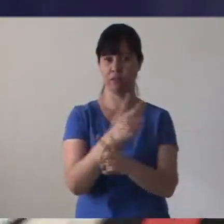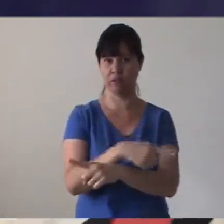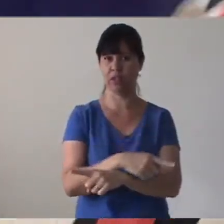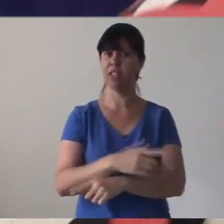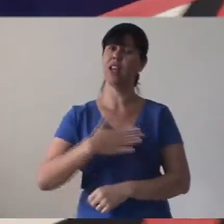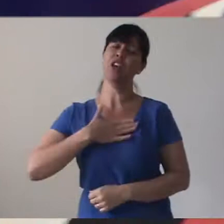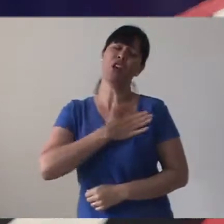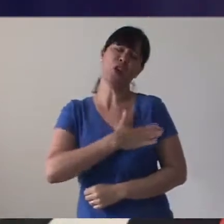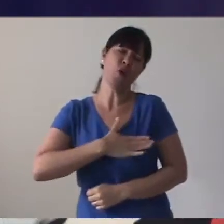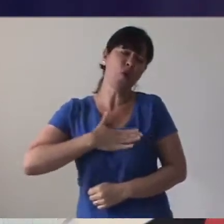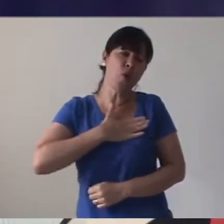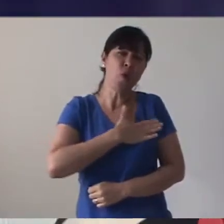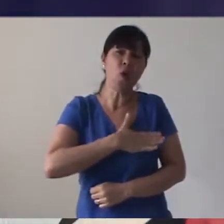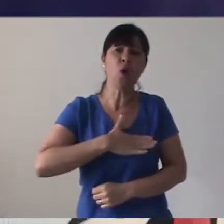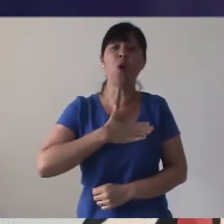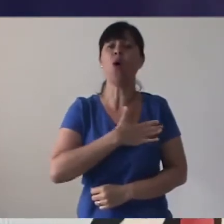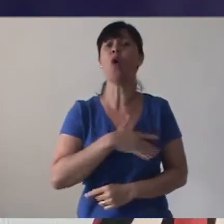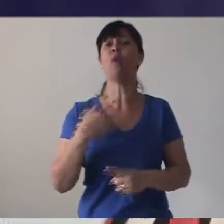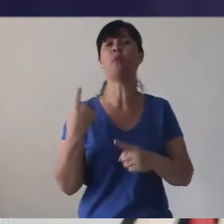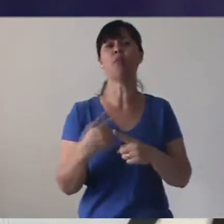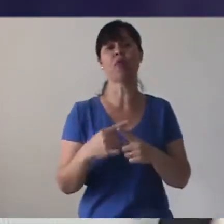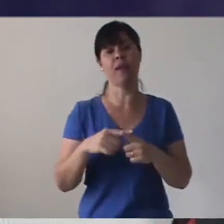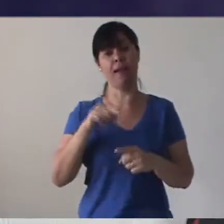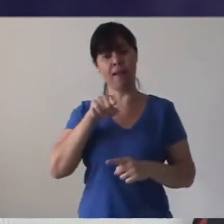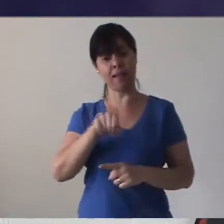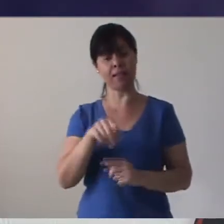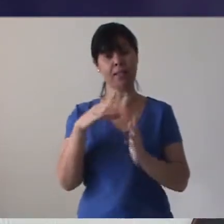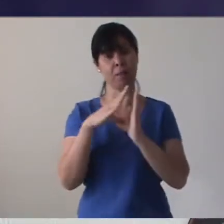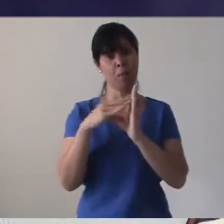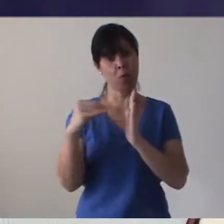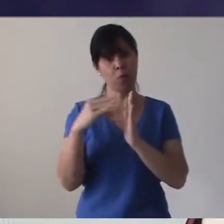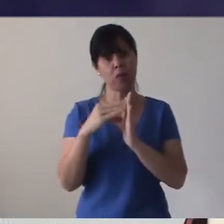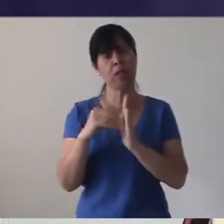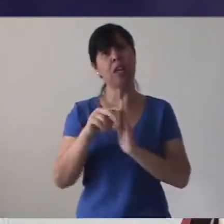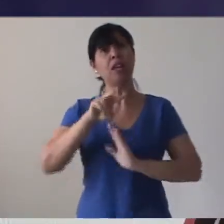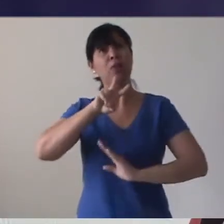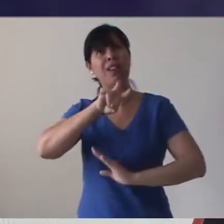muito, e posso dizer que esse modelo ele vai realmente